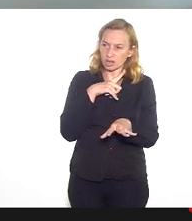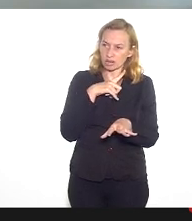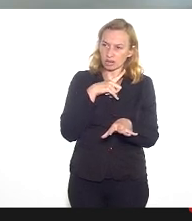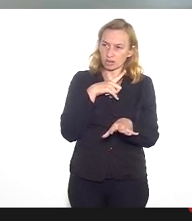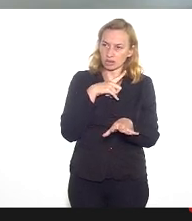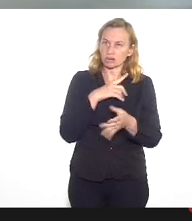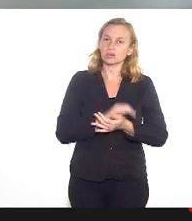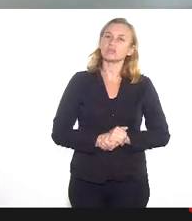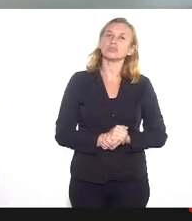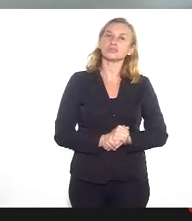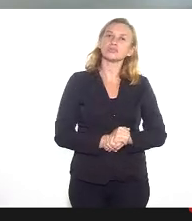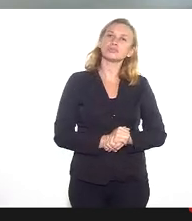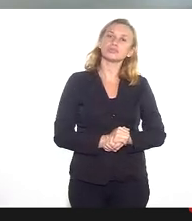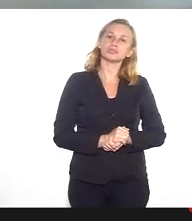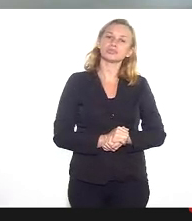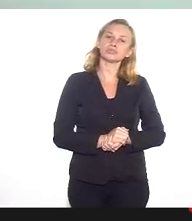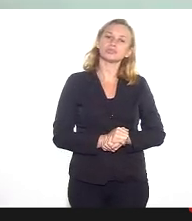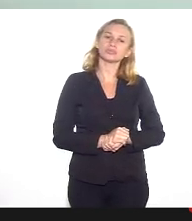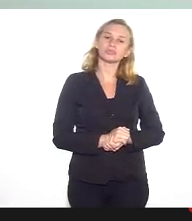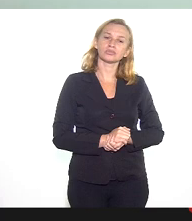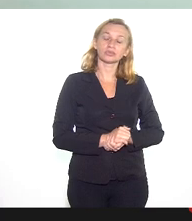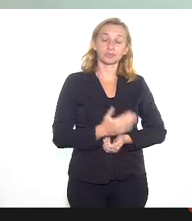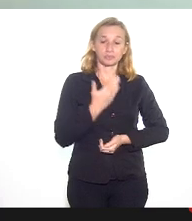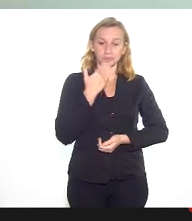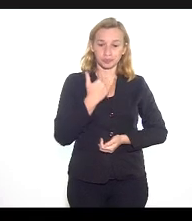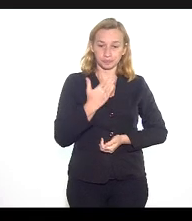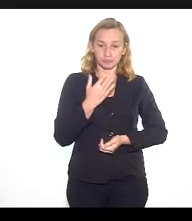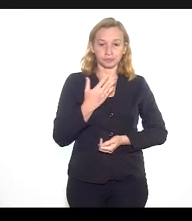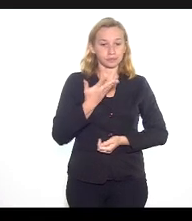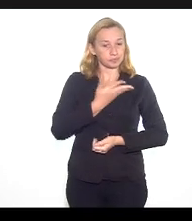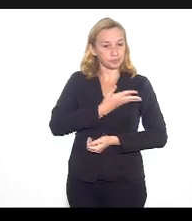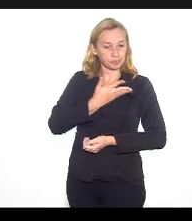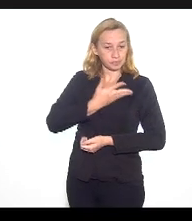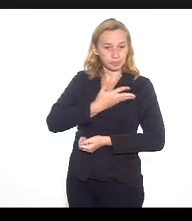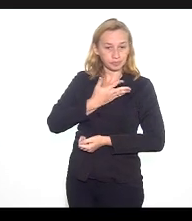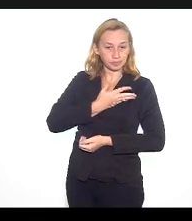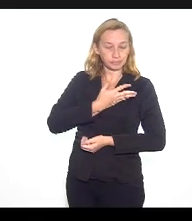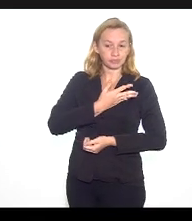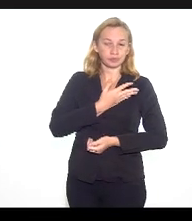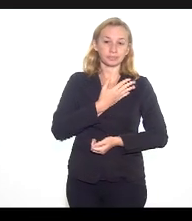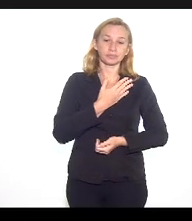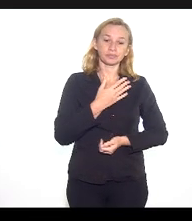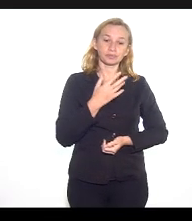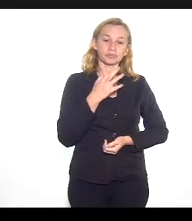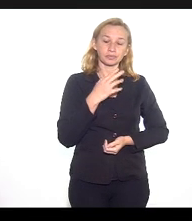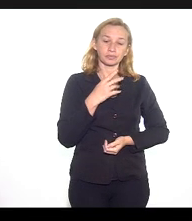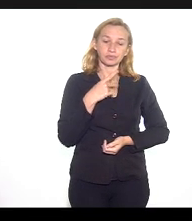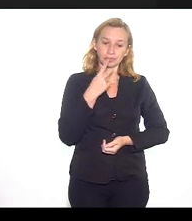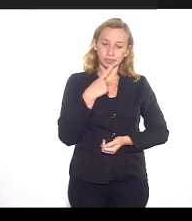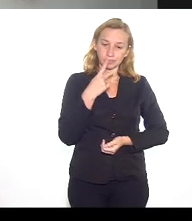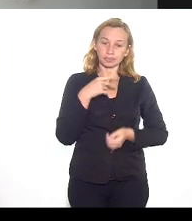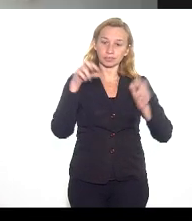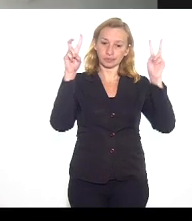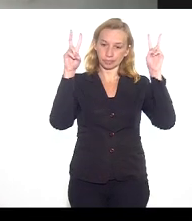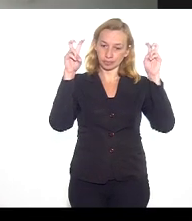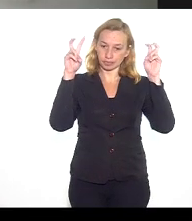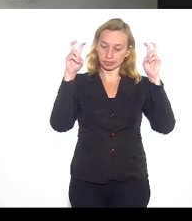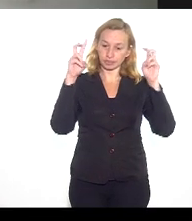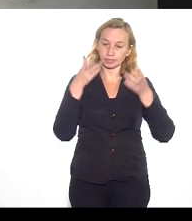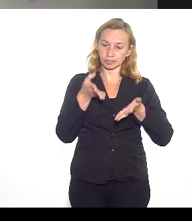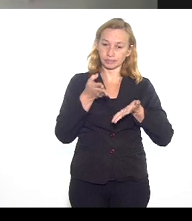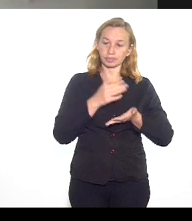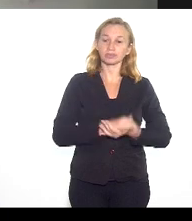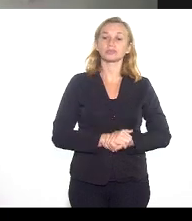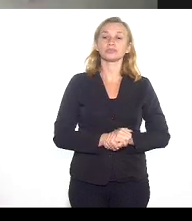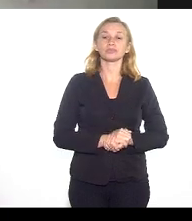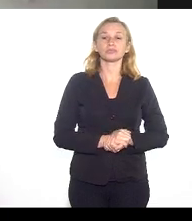Flávio. Eu vou pedir para o meu colega da área tributária, o Felipe, para ele poder endereçar esse ponto. Felipe, você está